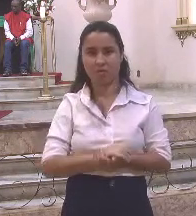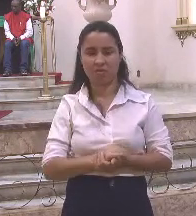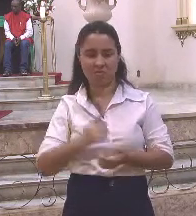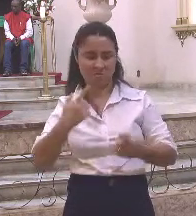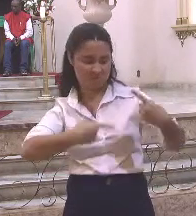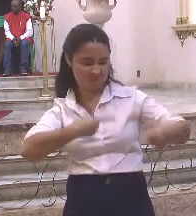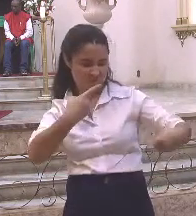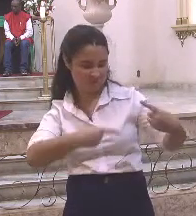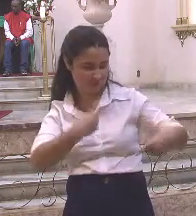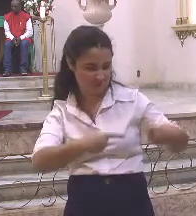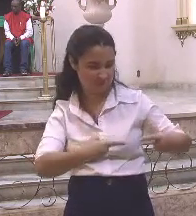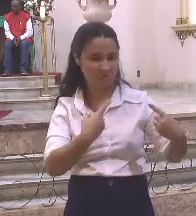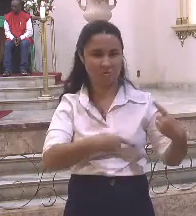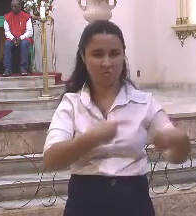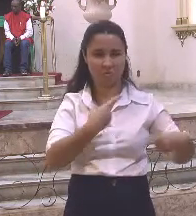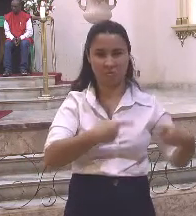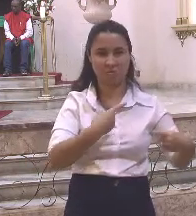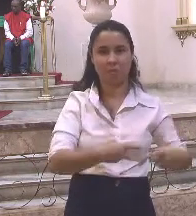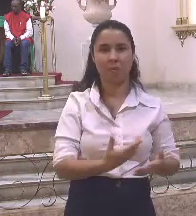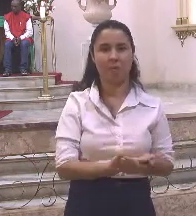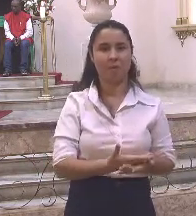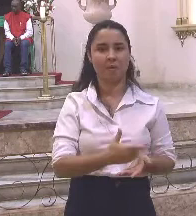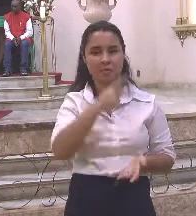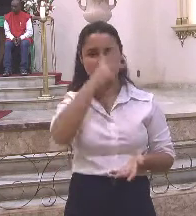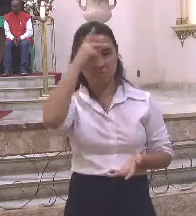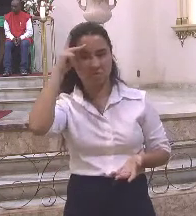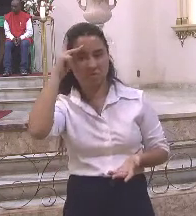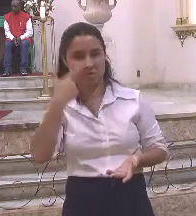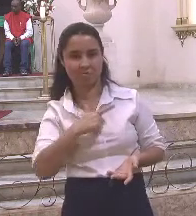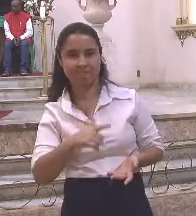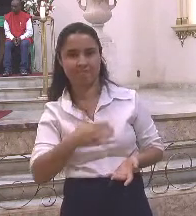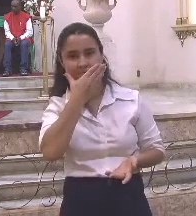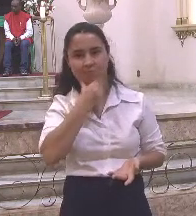as viúvas. Malaquias 3:5.